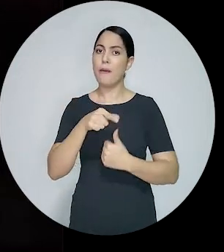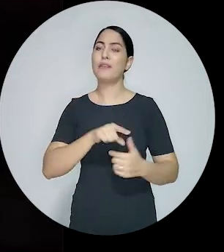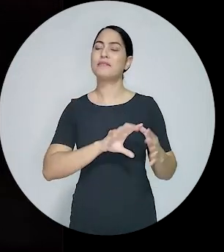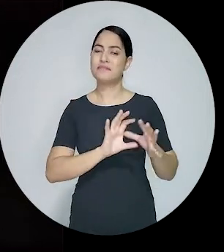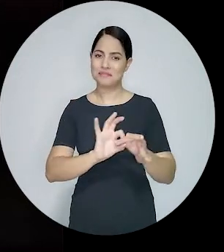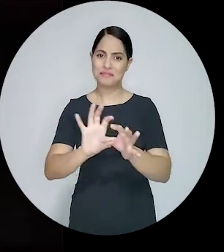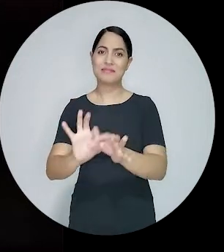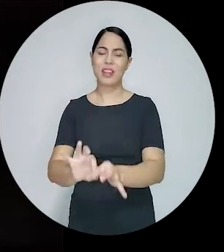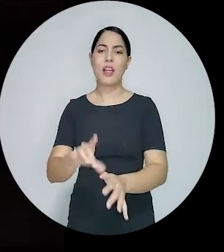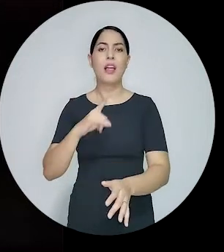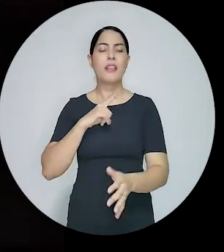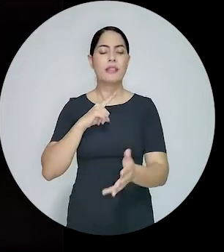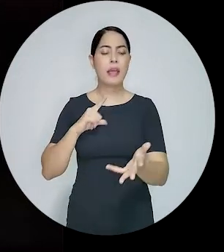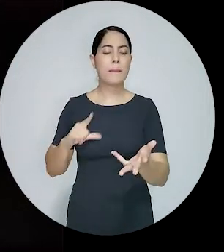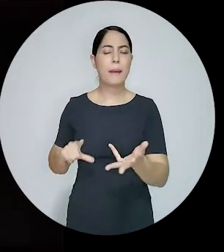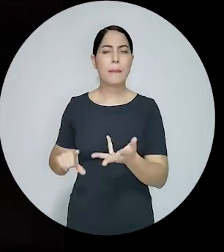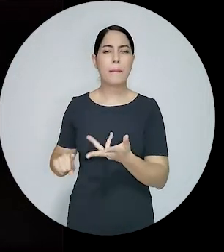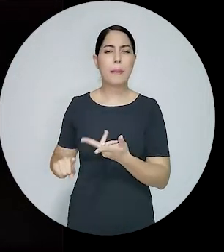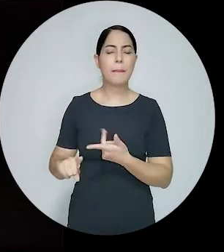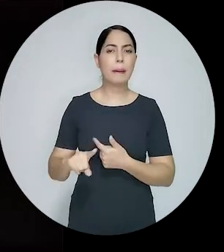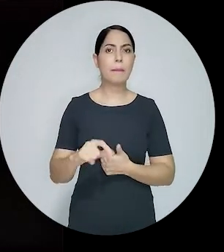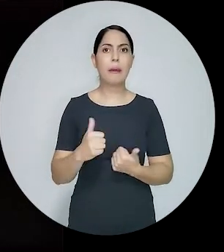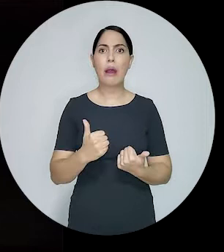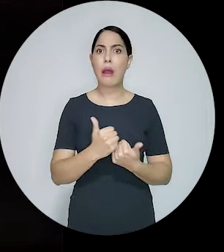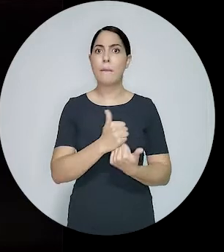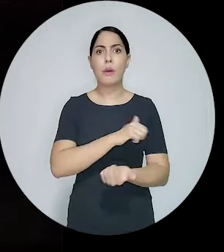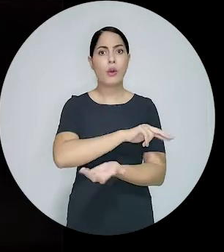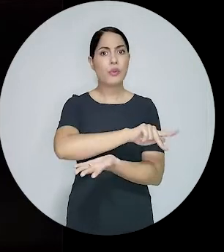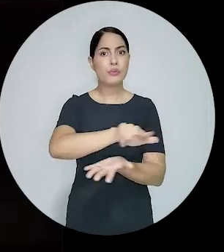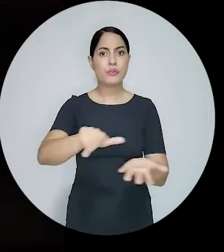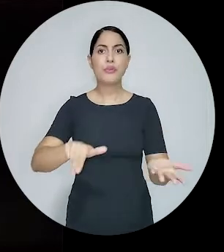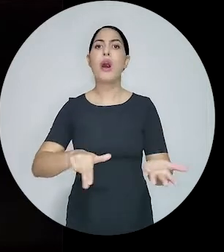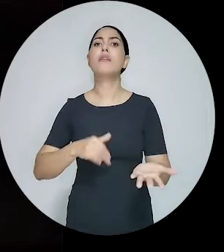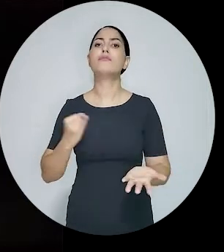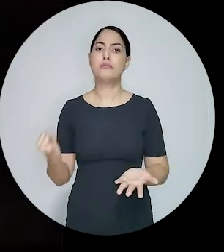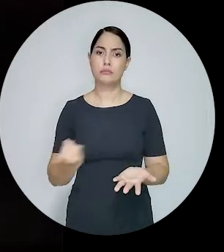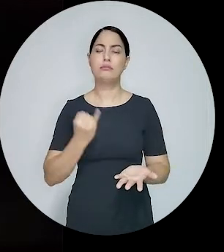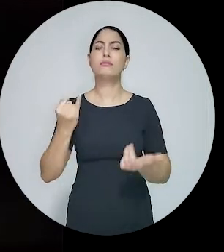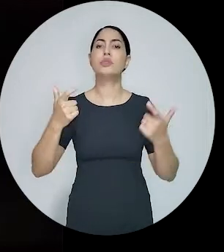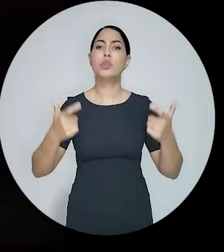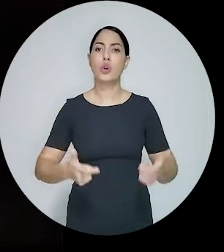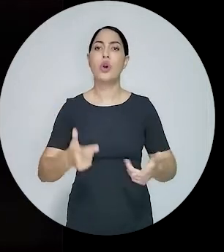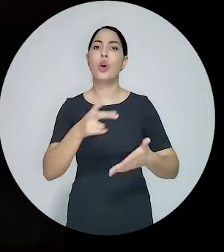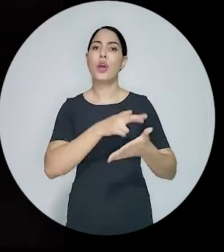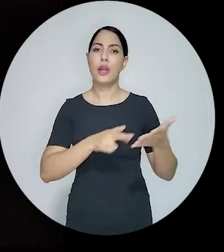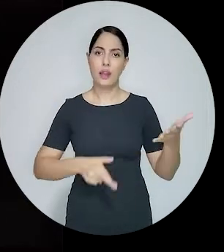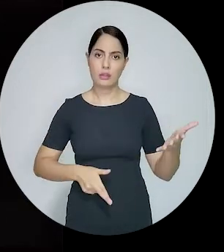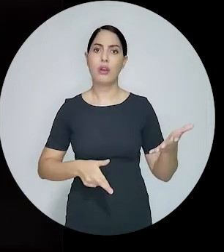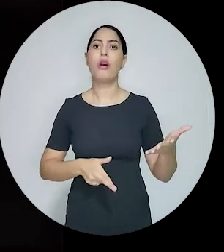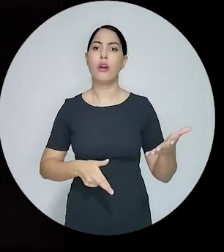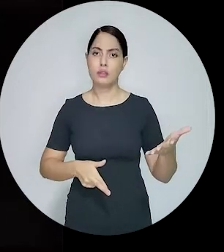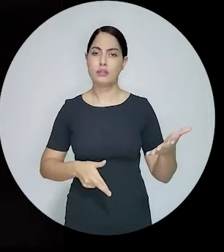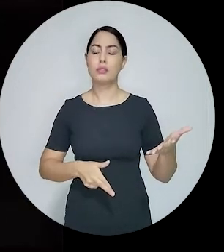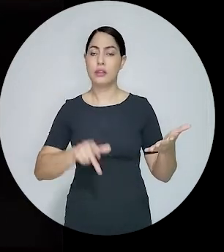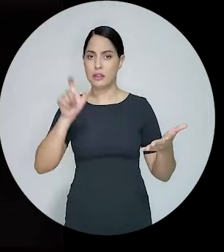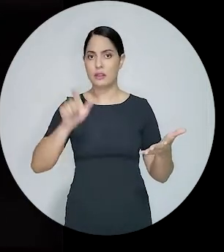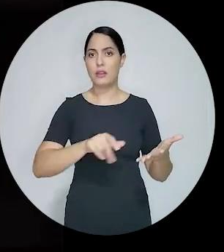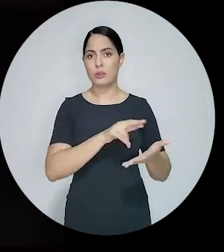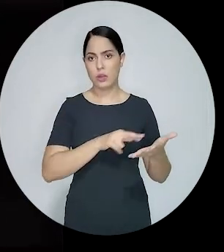sentido. Os aportes, né, que a gente apresenta, eles devem constar no relatório do relator